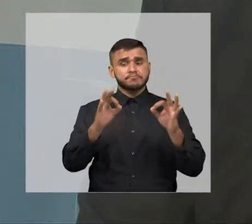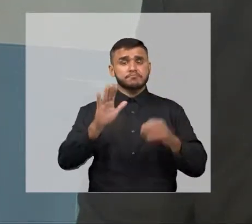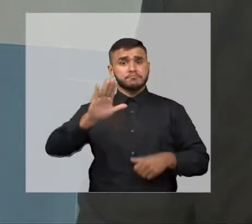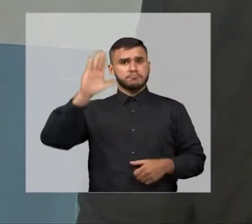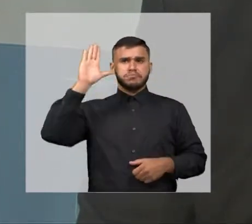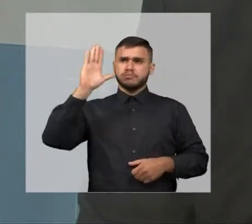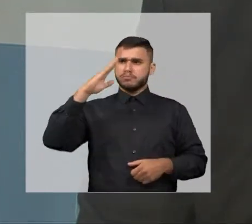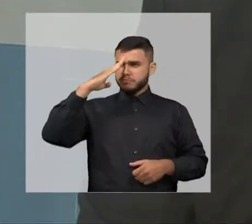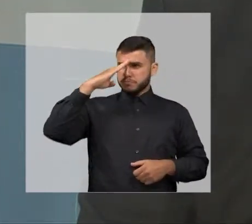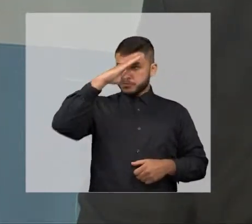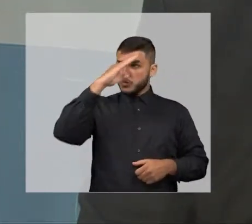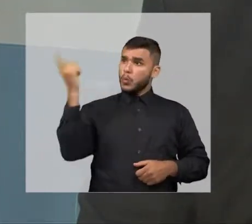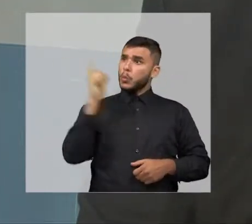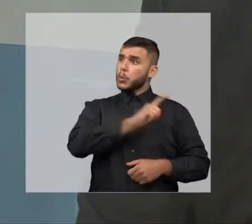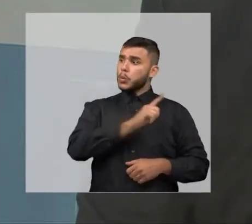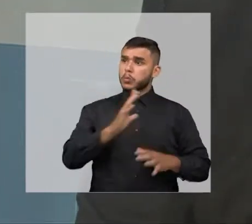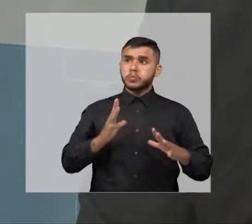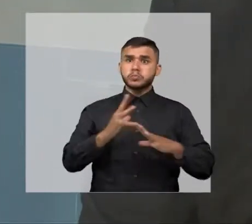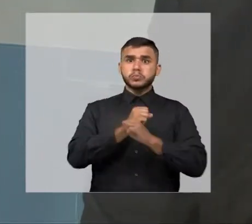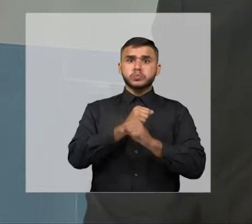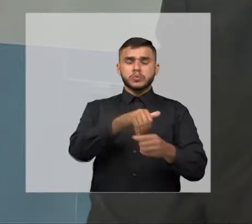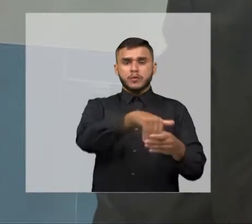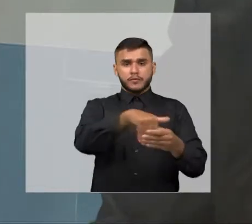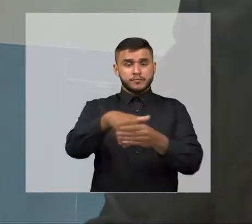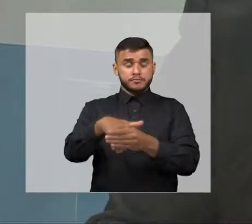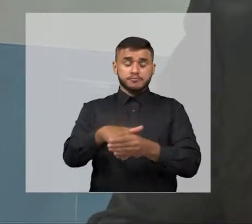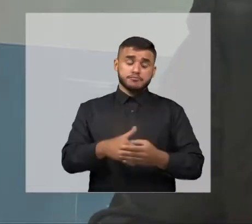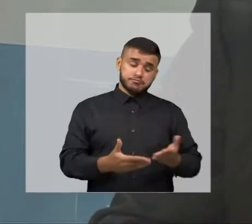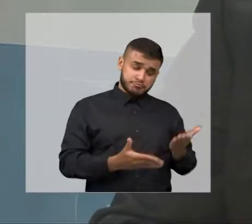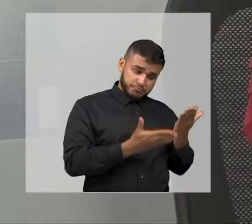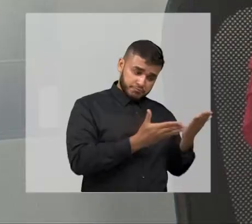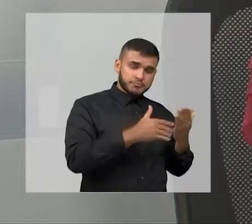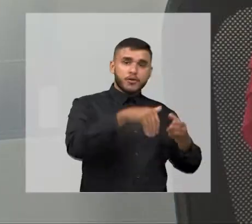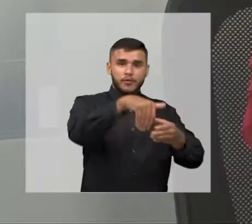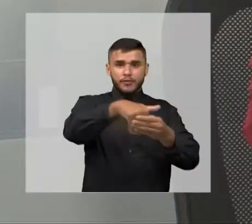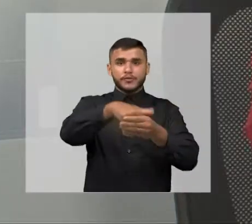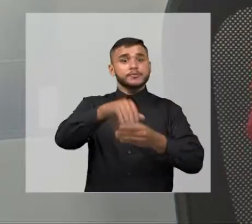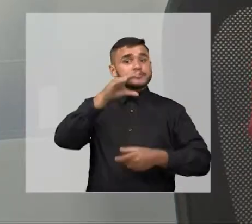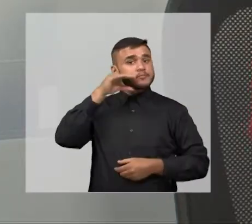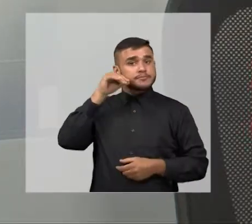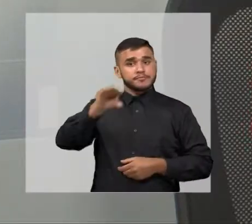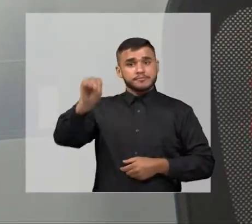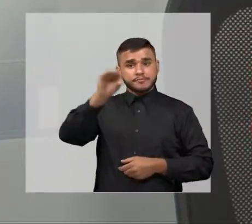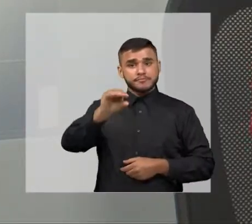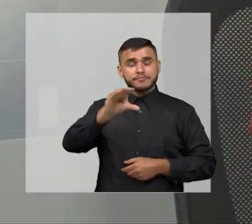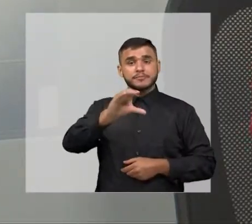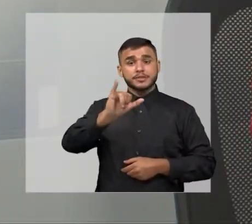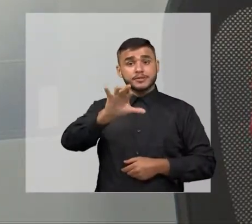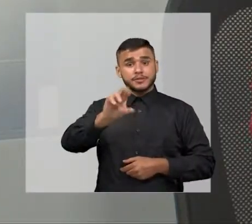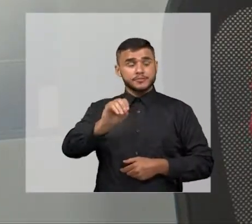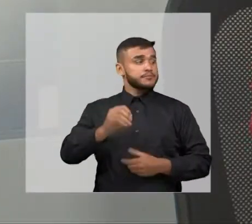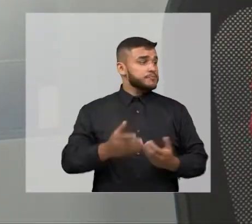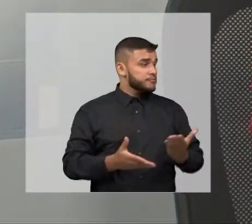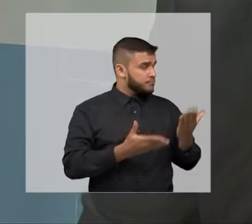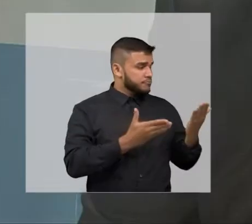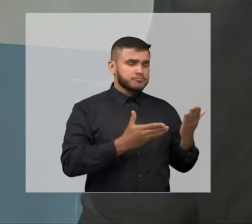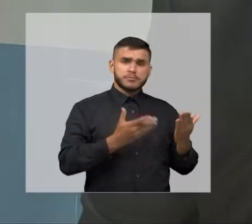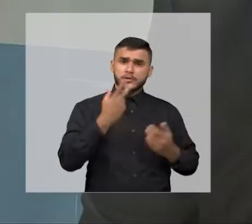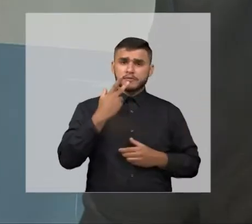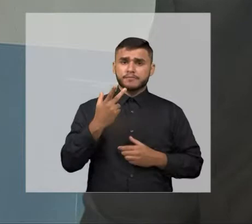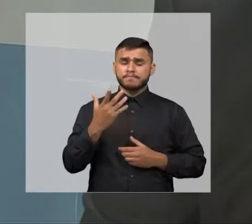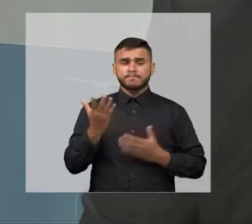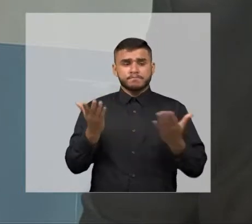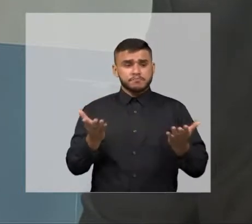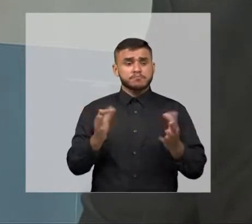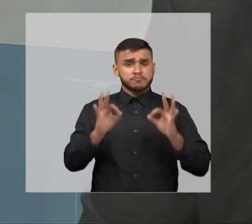acontecer a eleição do Bolsonaro. A doutora Ali, é claro, votava no irmão, doutor Ciro, que tem um pensamento totalmente contra